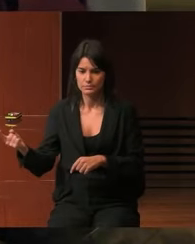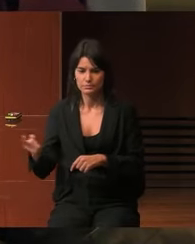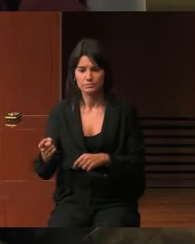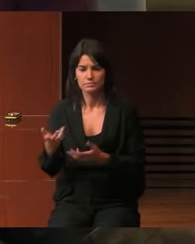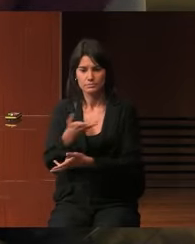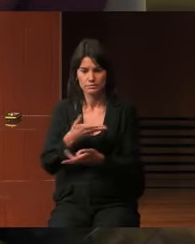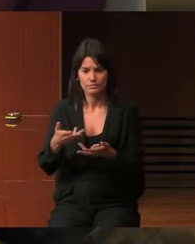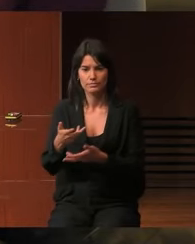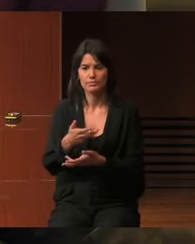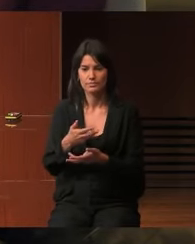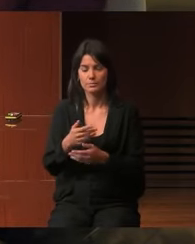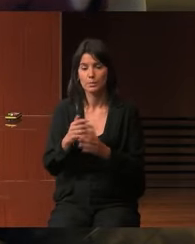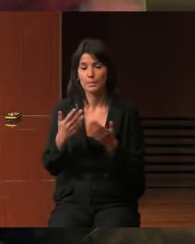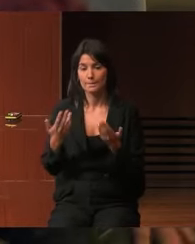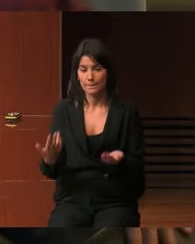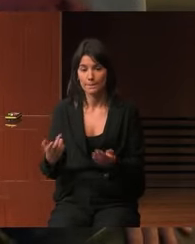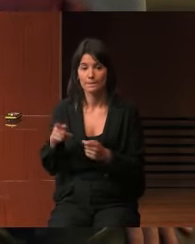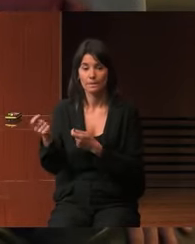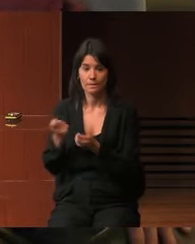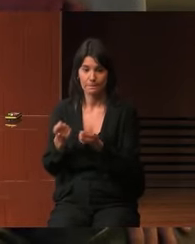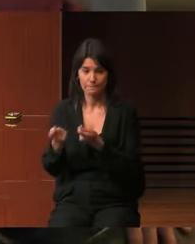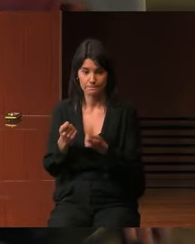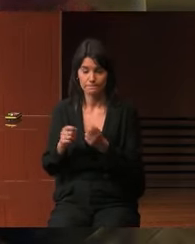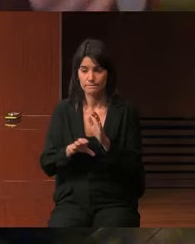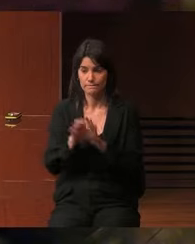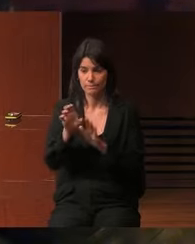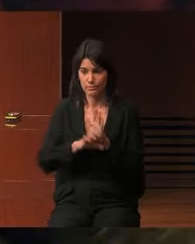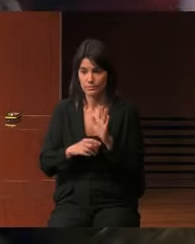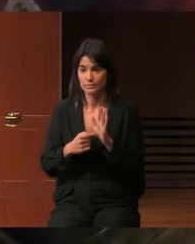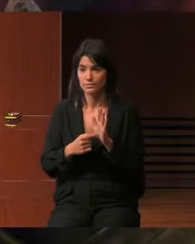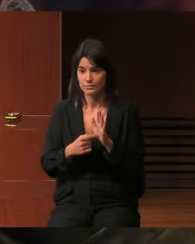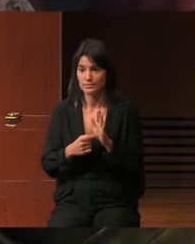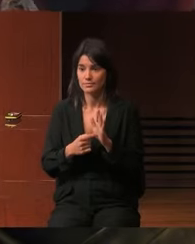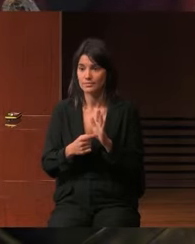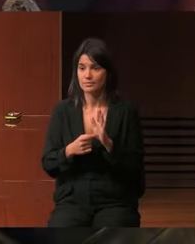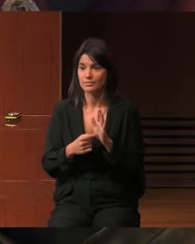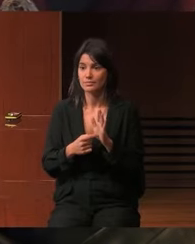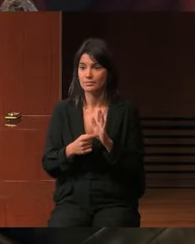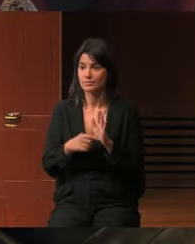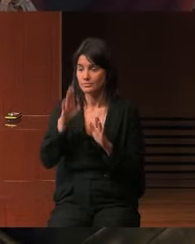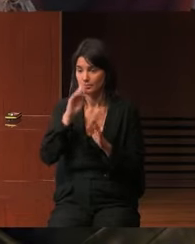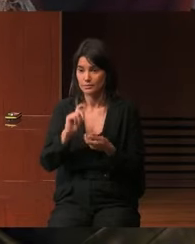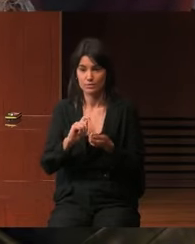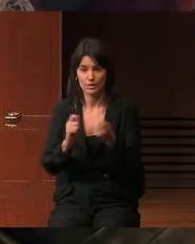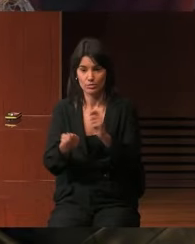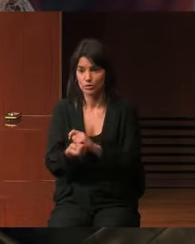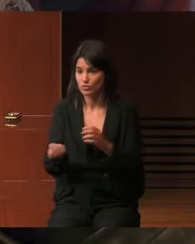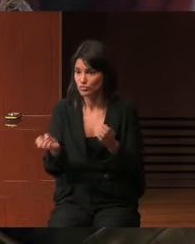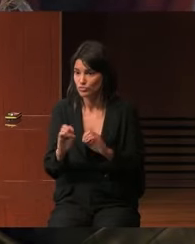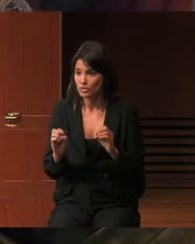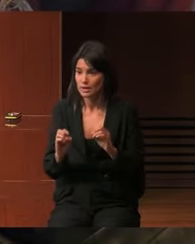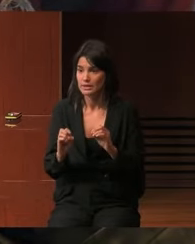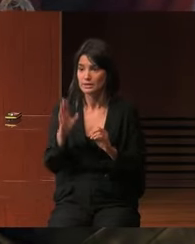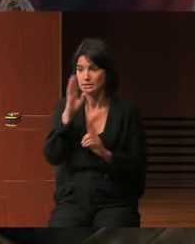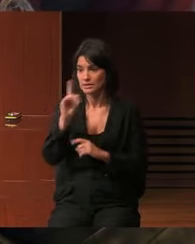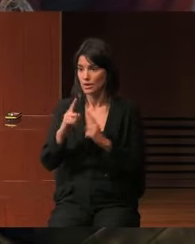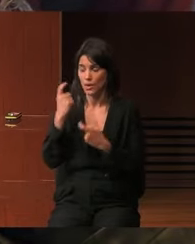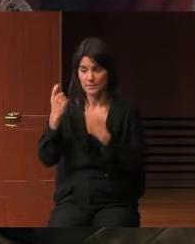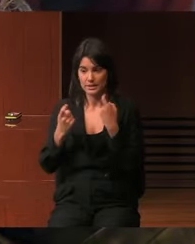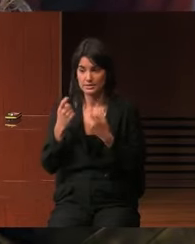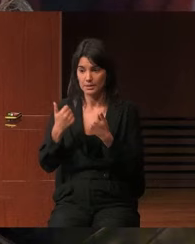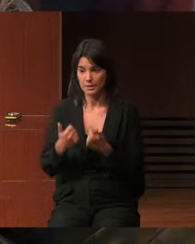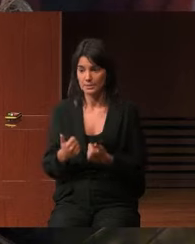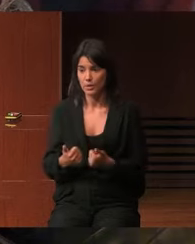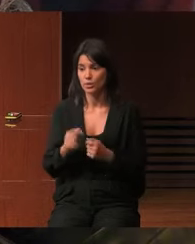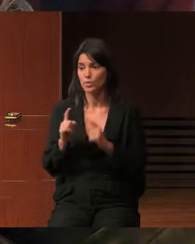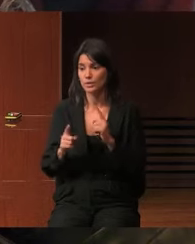aborda. Enquanto a organização curricular não se alterar e não se pensar o suficiente